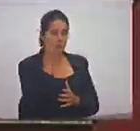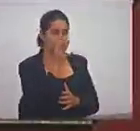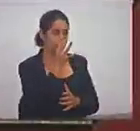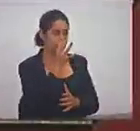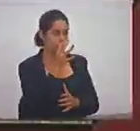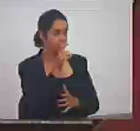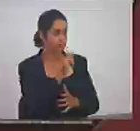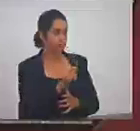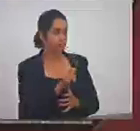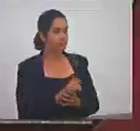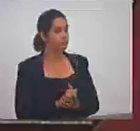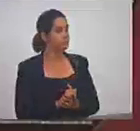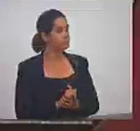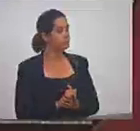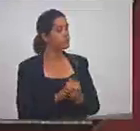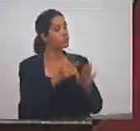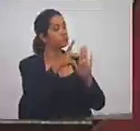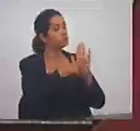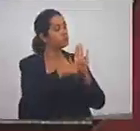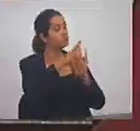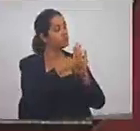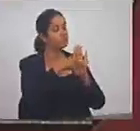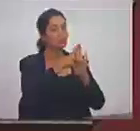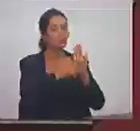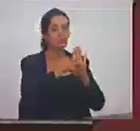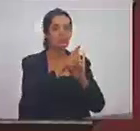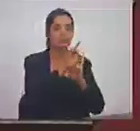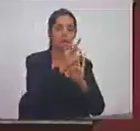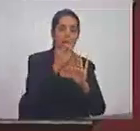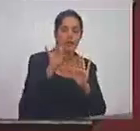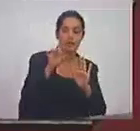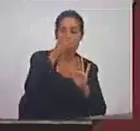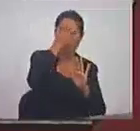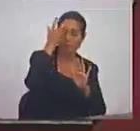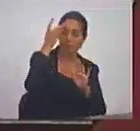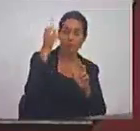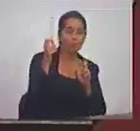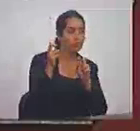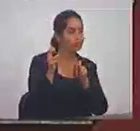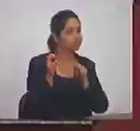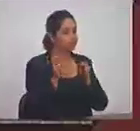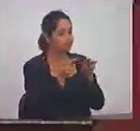Esse projeto, todos que estão aqui assistindo, em casa,